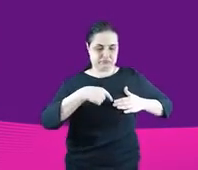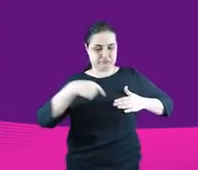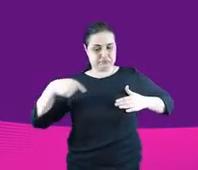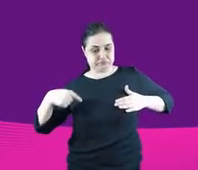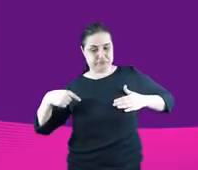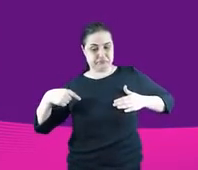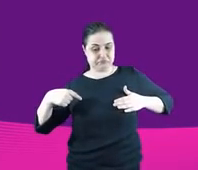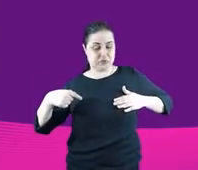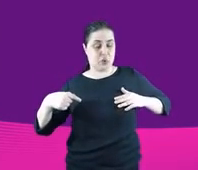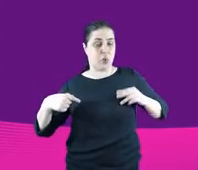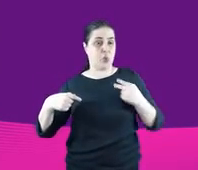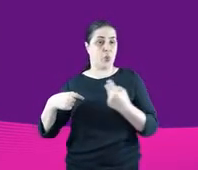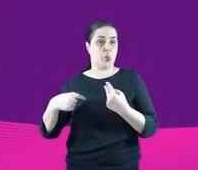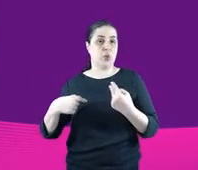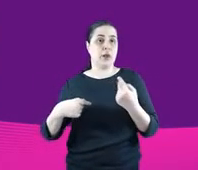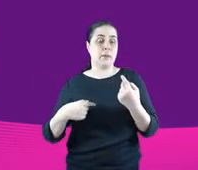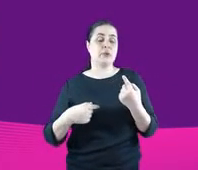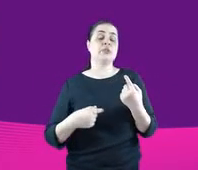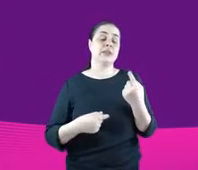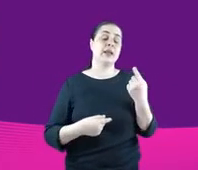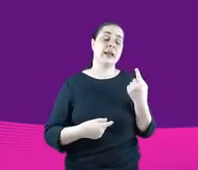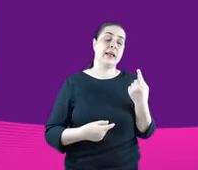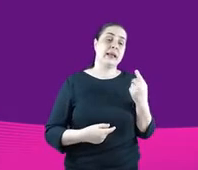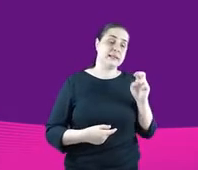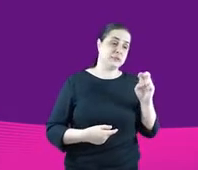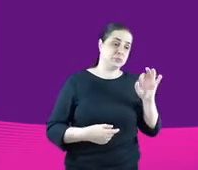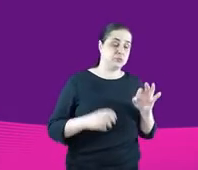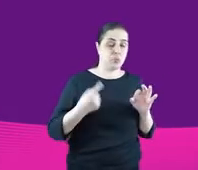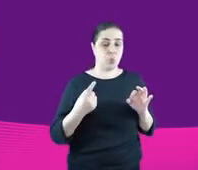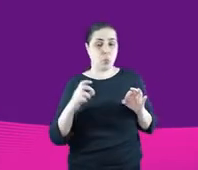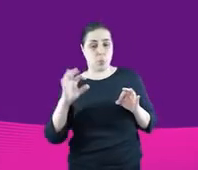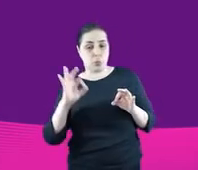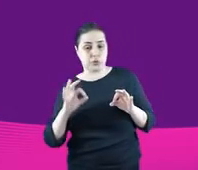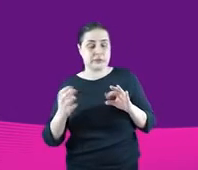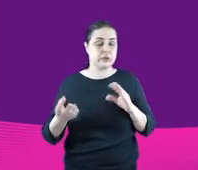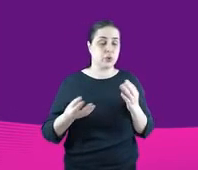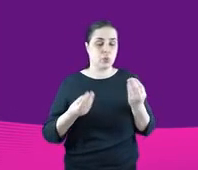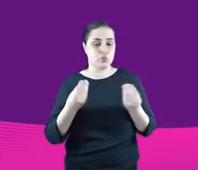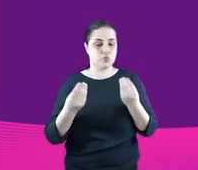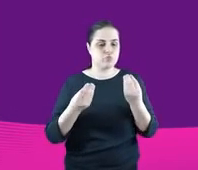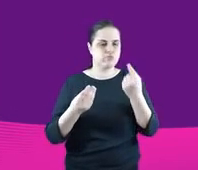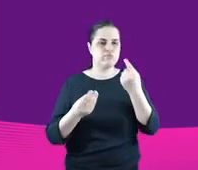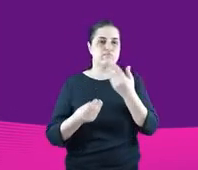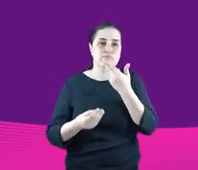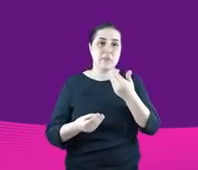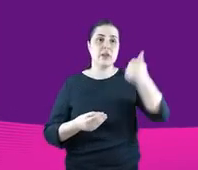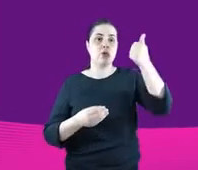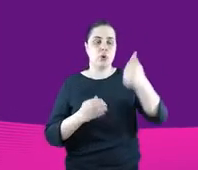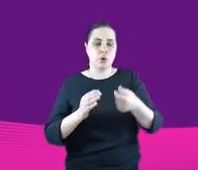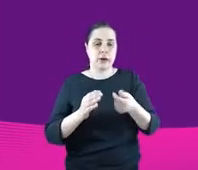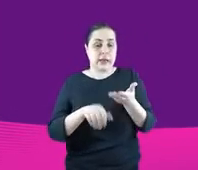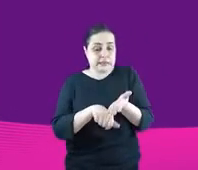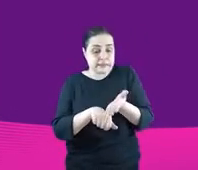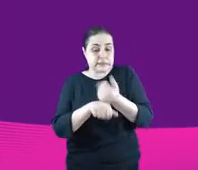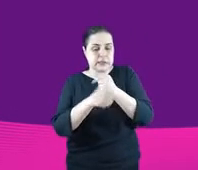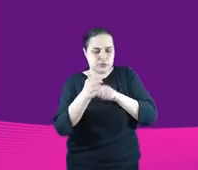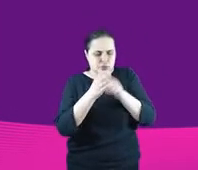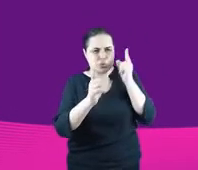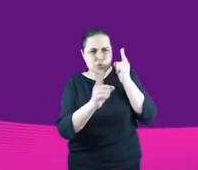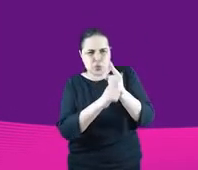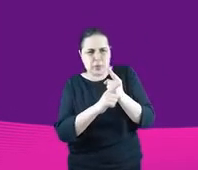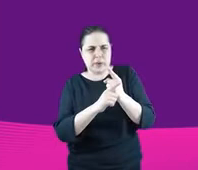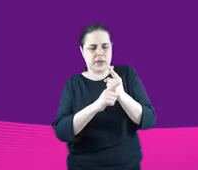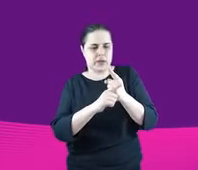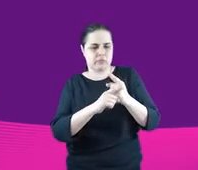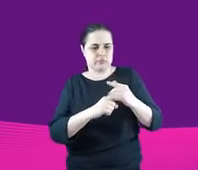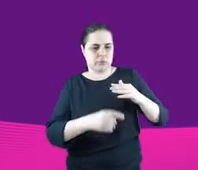de 1%. O benefício, então, vai ser detectar mais precocemente com uma redução de tamanho, uma diminuição, então, do